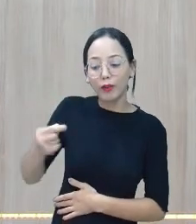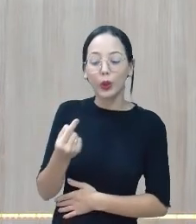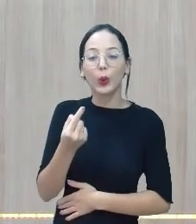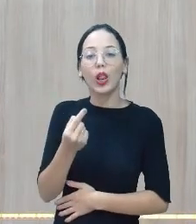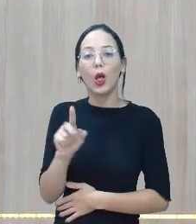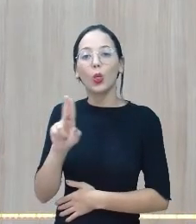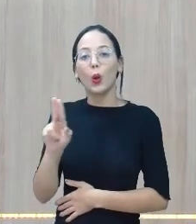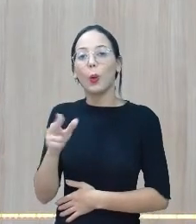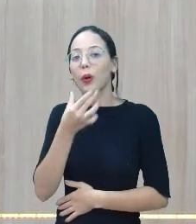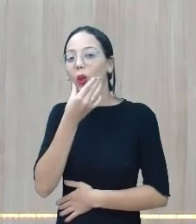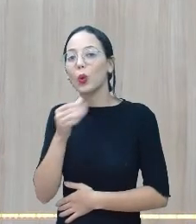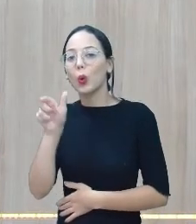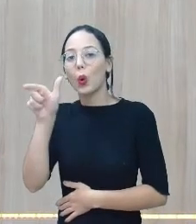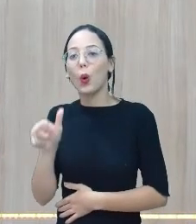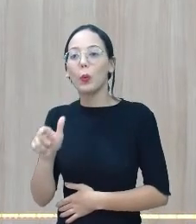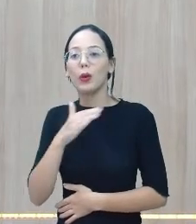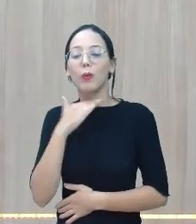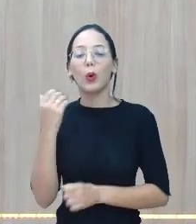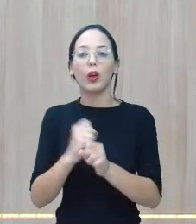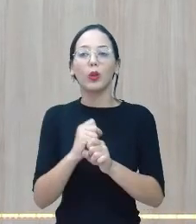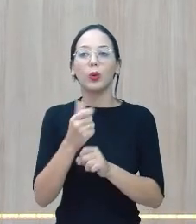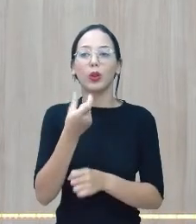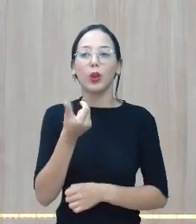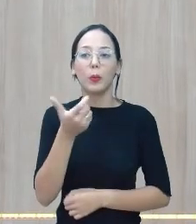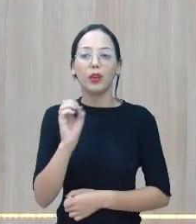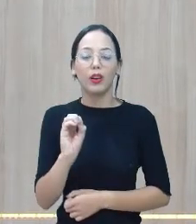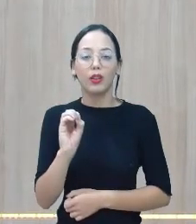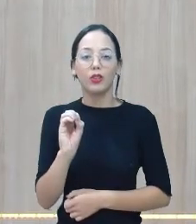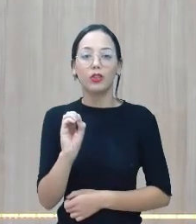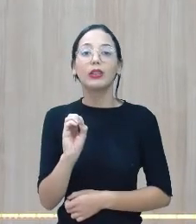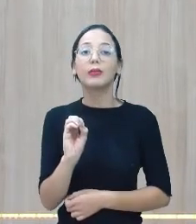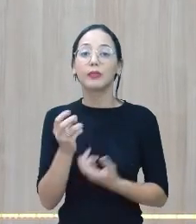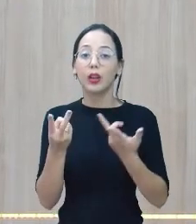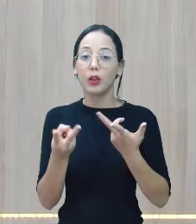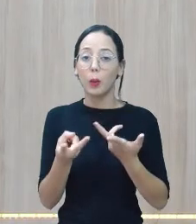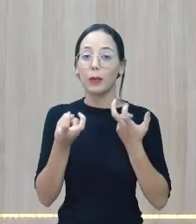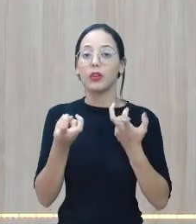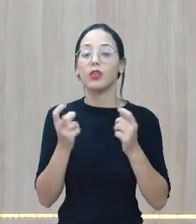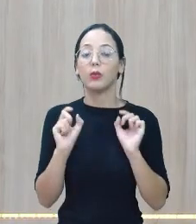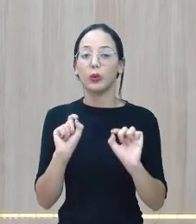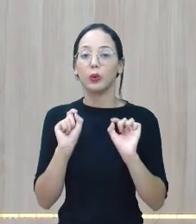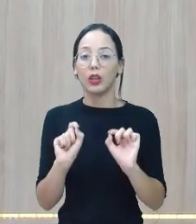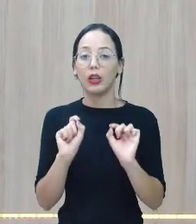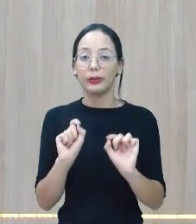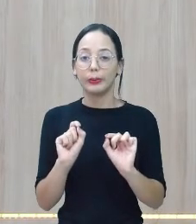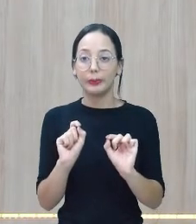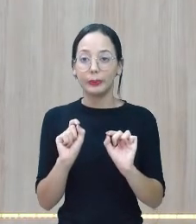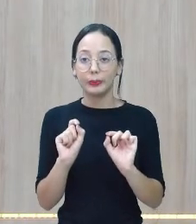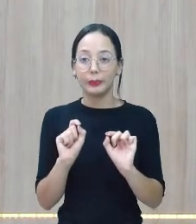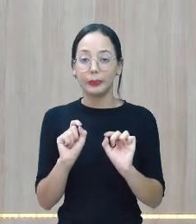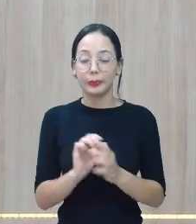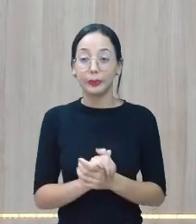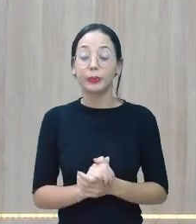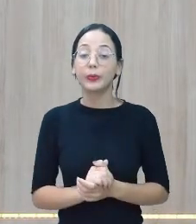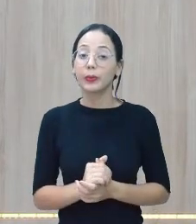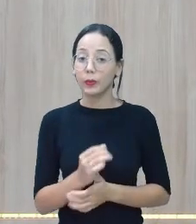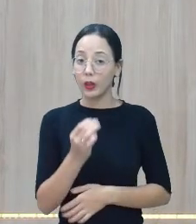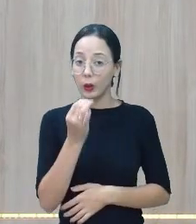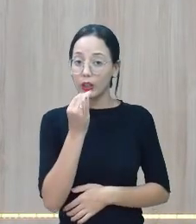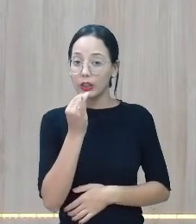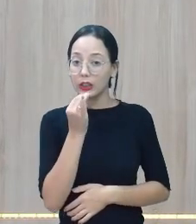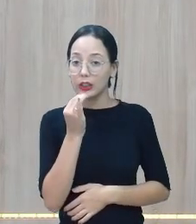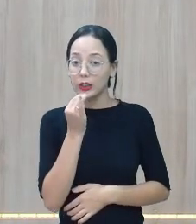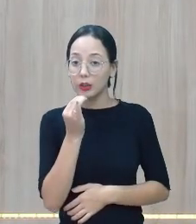José Saramago, faleceu em 2010. Então, vocês percebem que neste exemplo